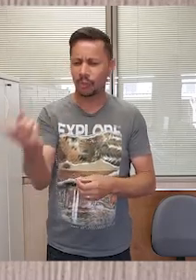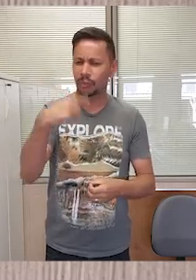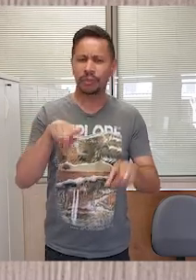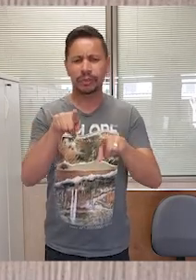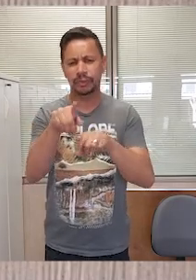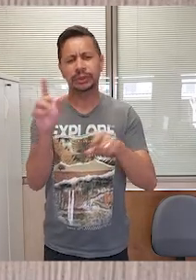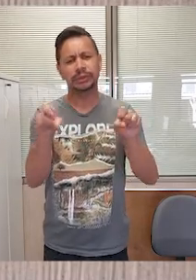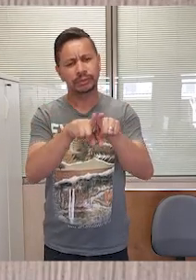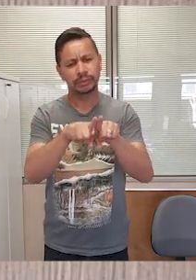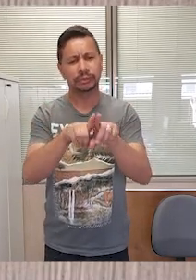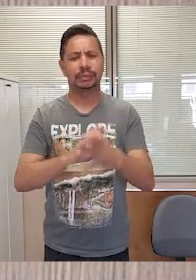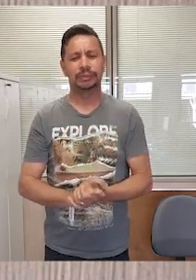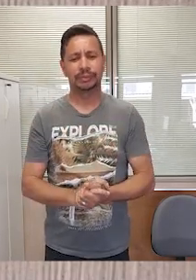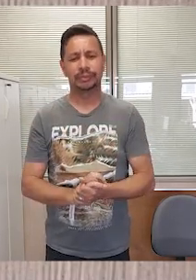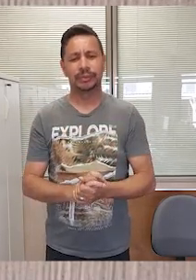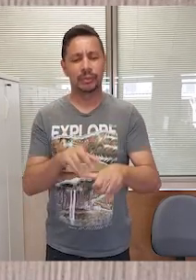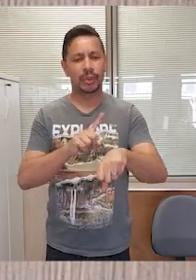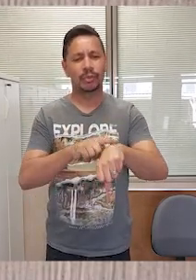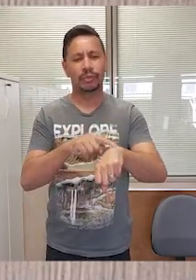96078-0209. Participe você também!